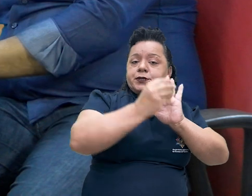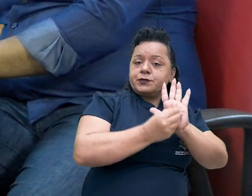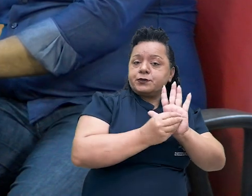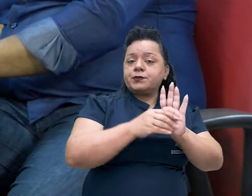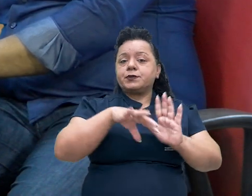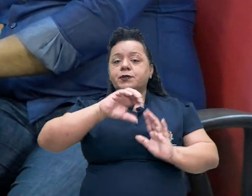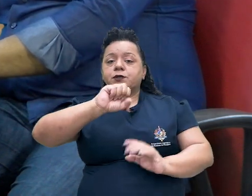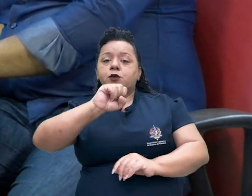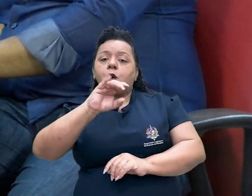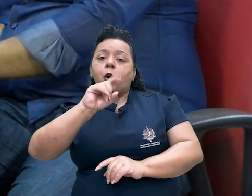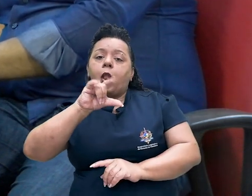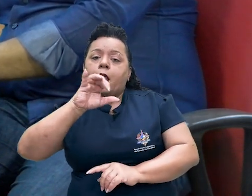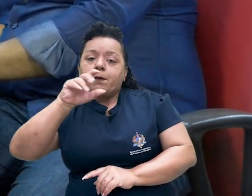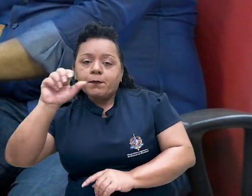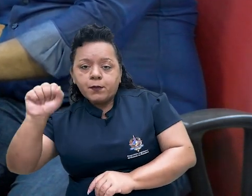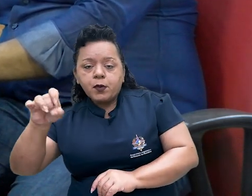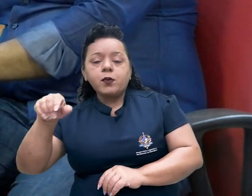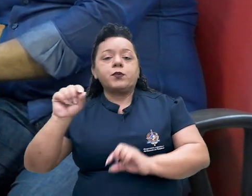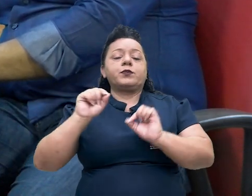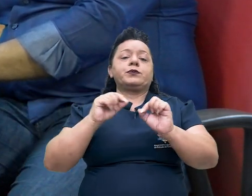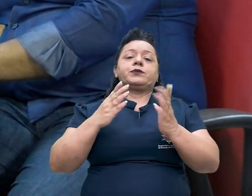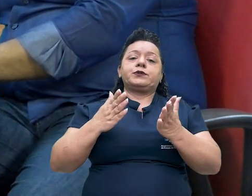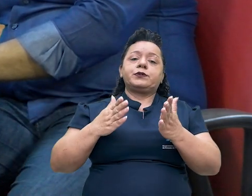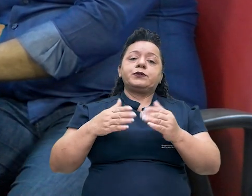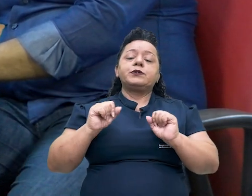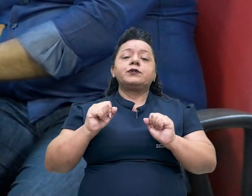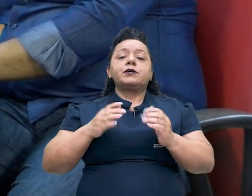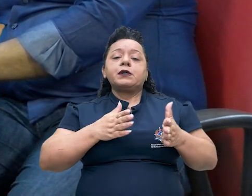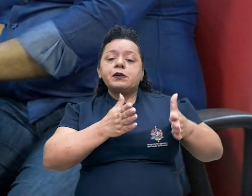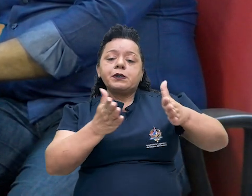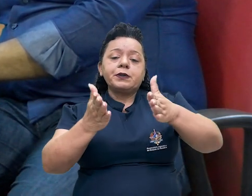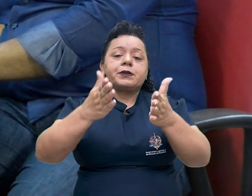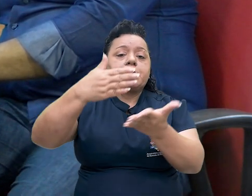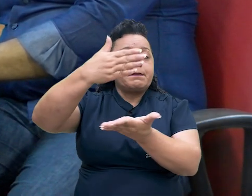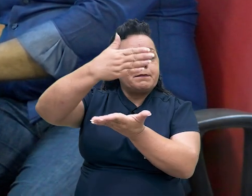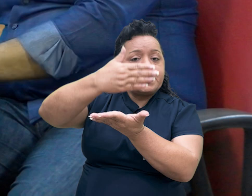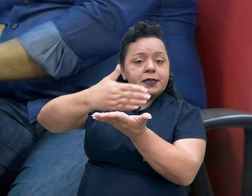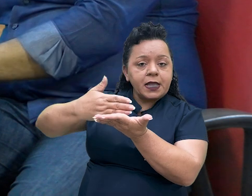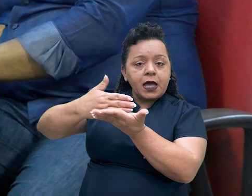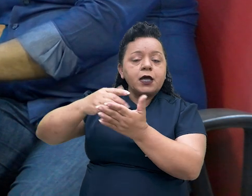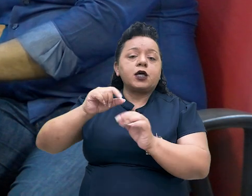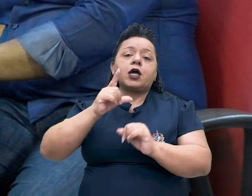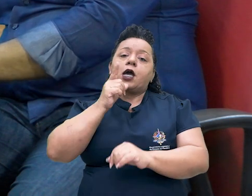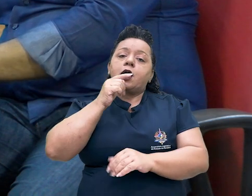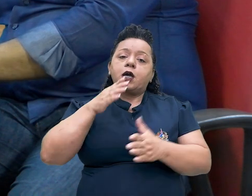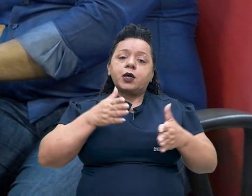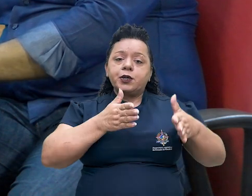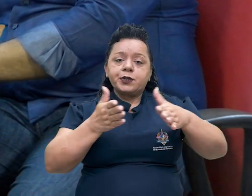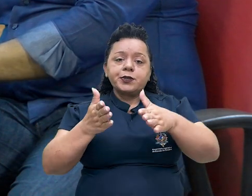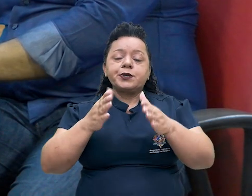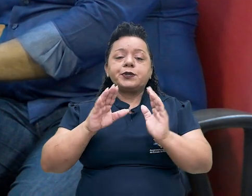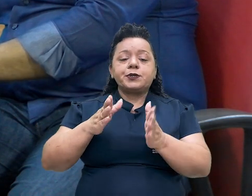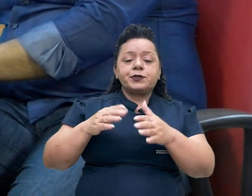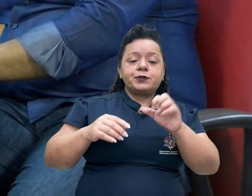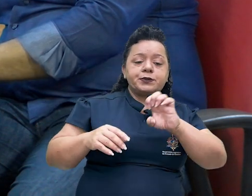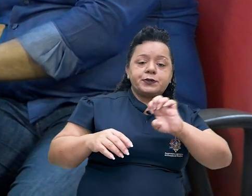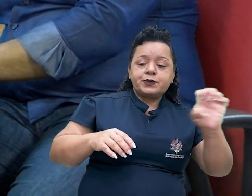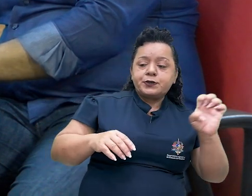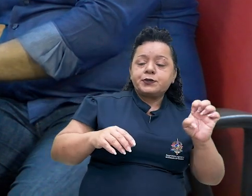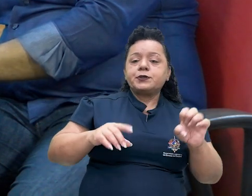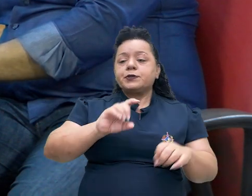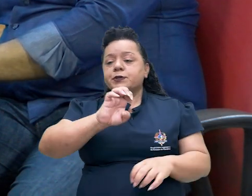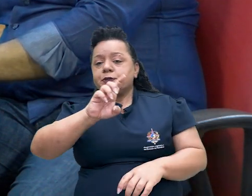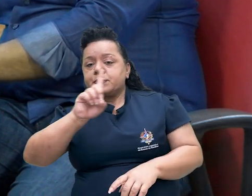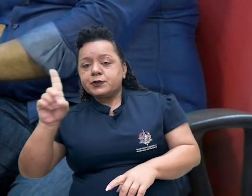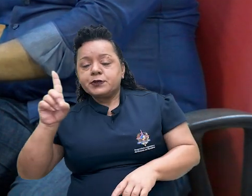chegando no no limite do município a Defesa Civil começa a acompanhar essa dragagem nto eh geralmente eles vão fazer essa dragagem na mais esquerda porque